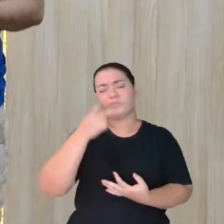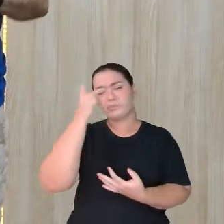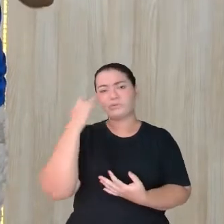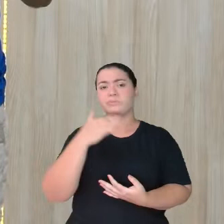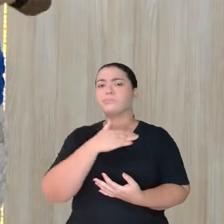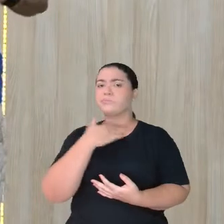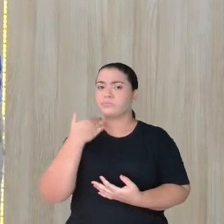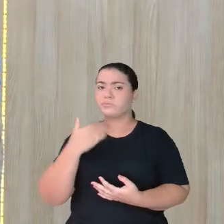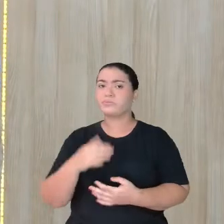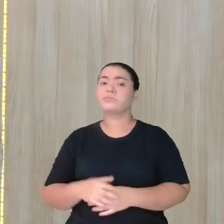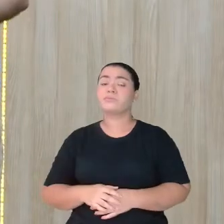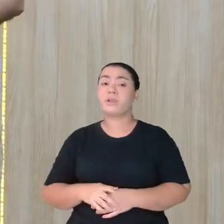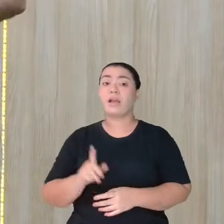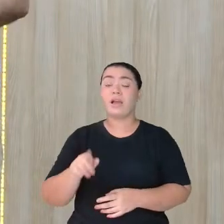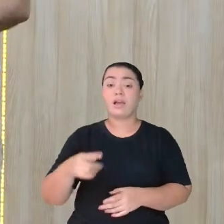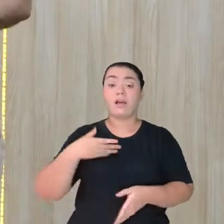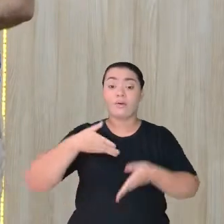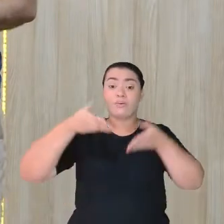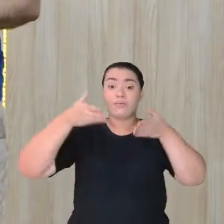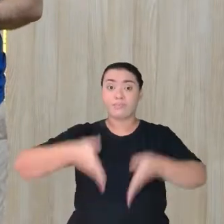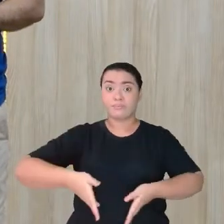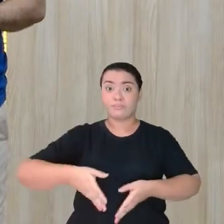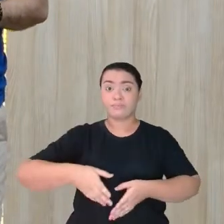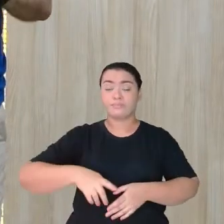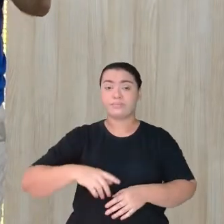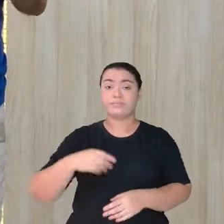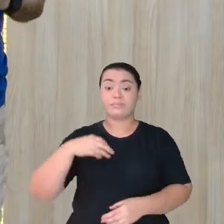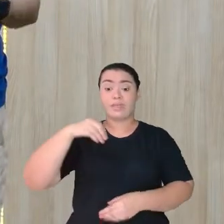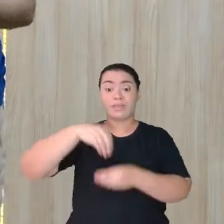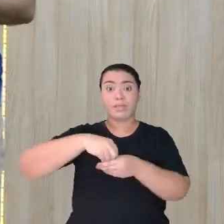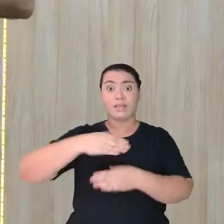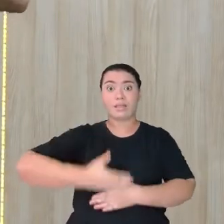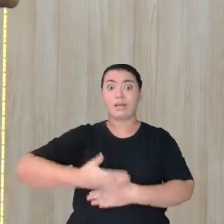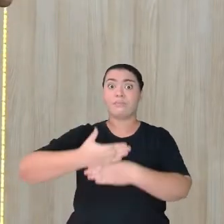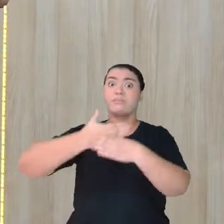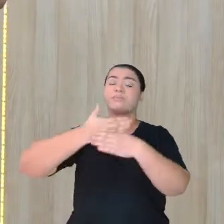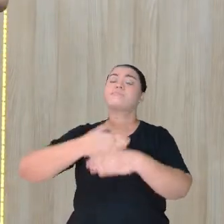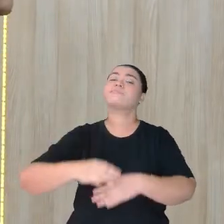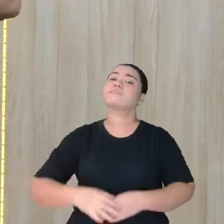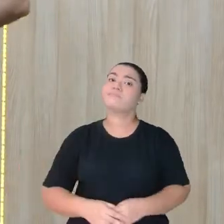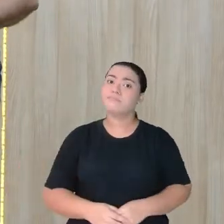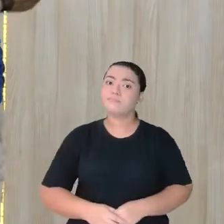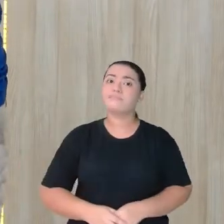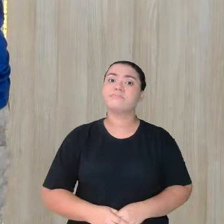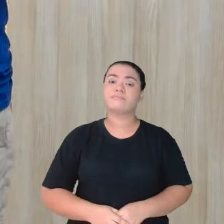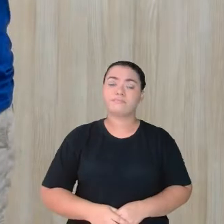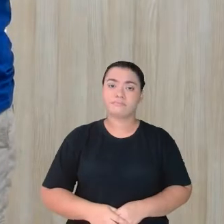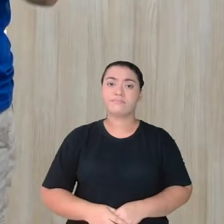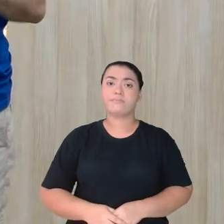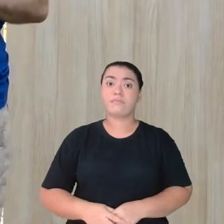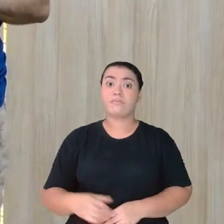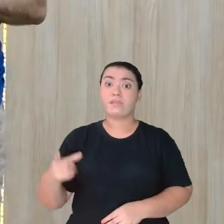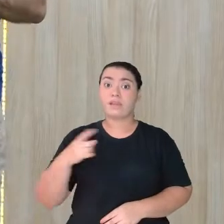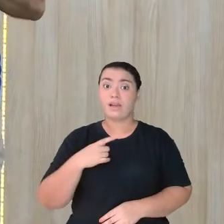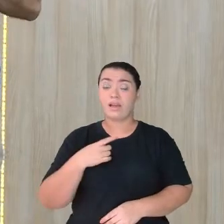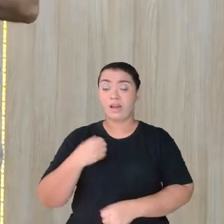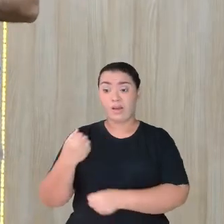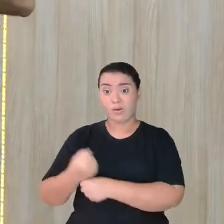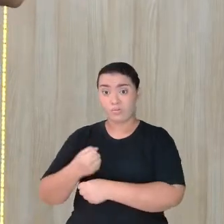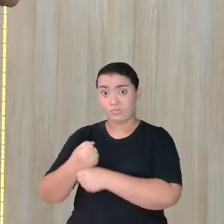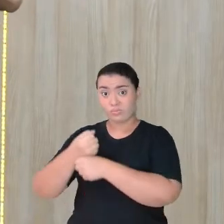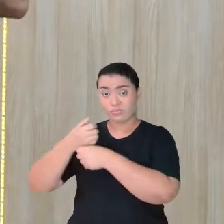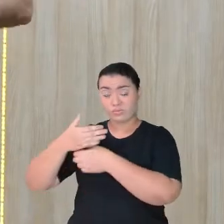inclusive seus corpos sepultados dentro da muralha, né? Então a gente tem ao mesmo tempo, né, uma